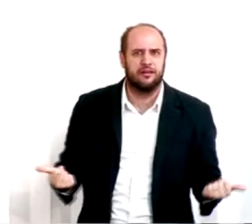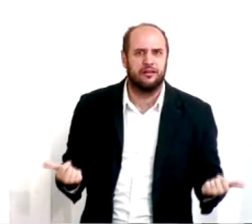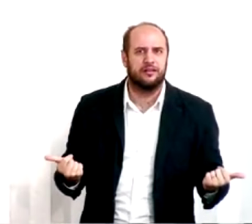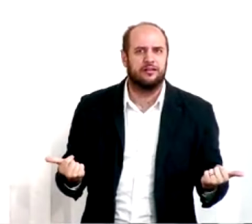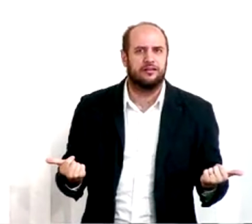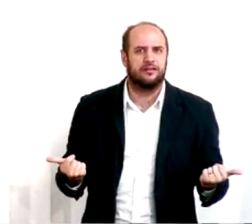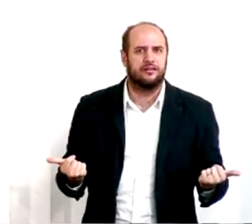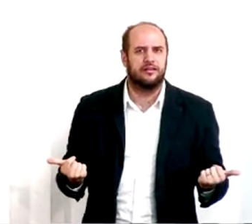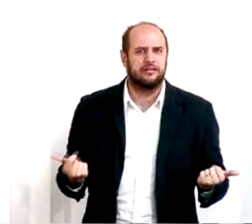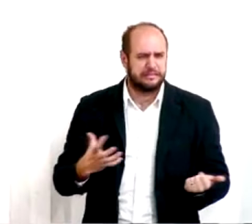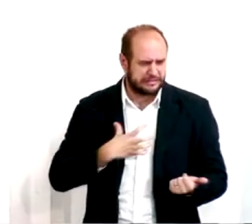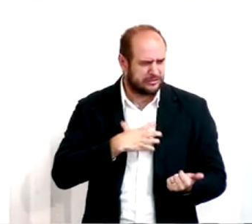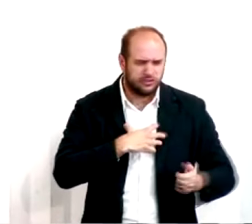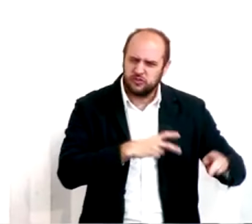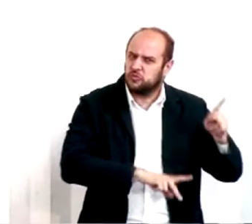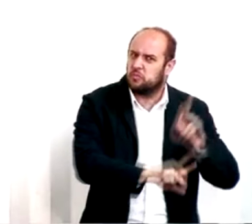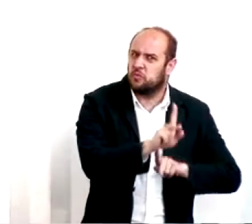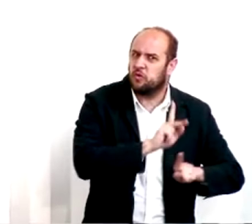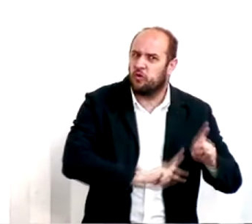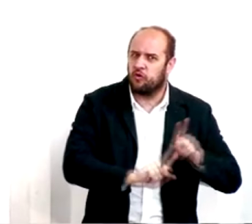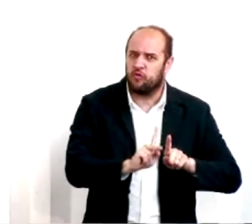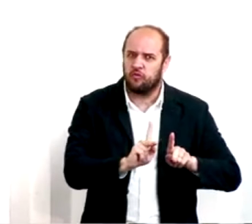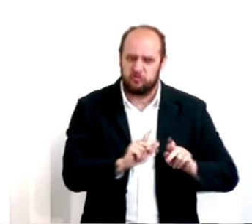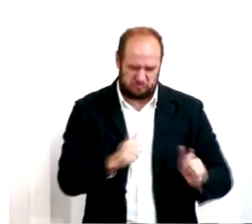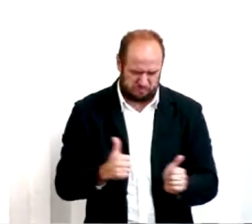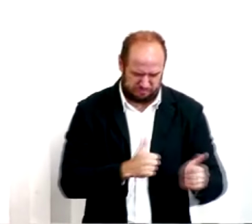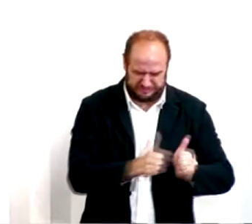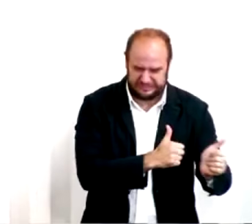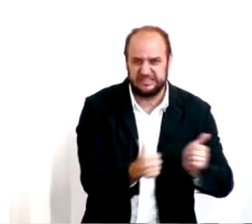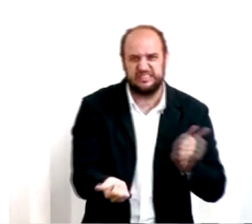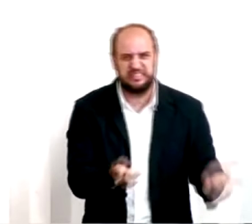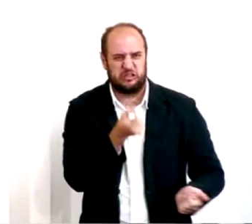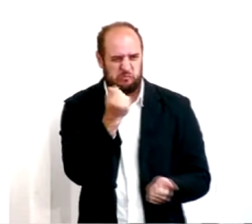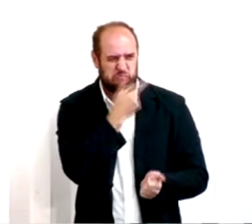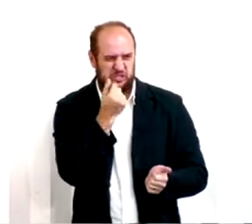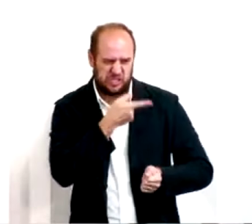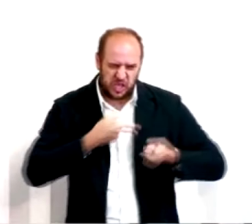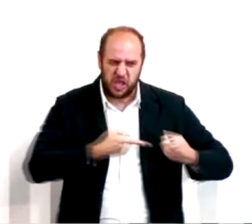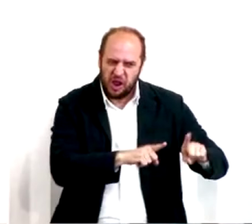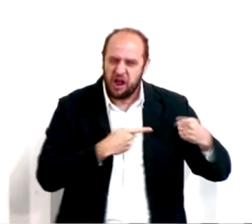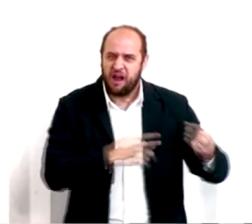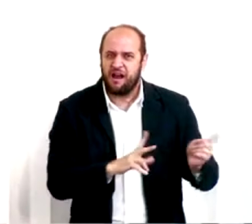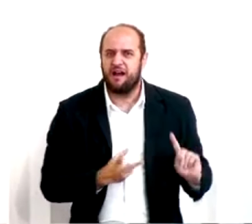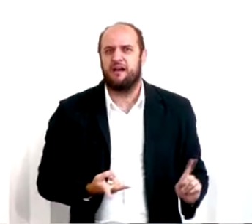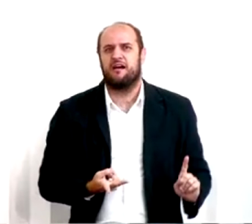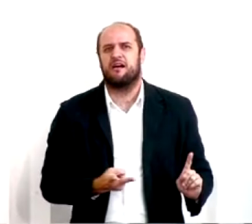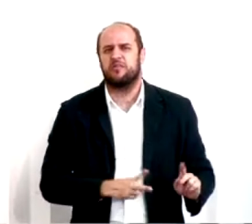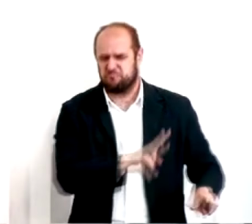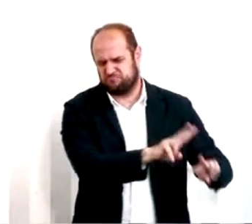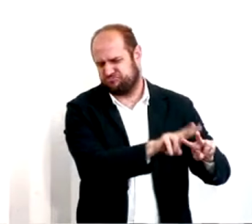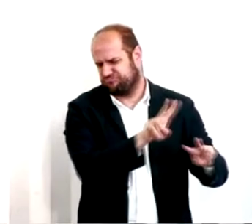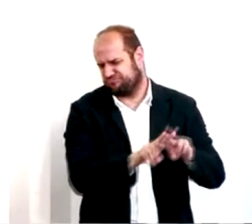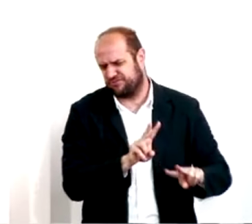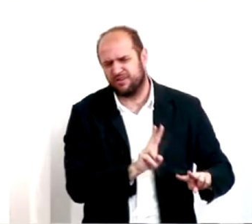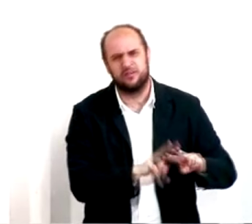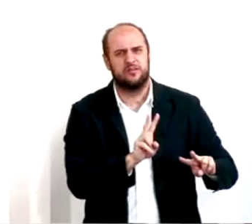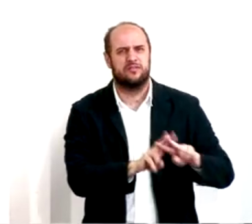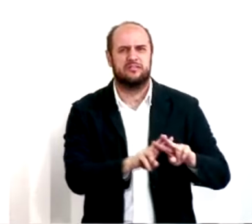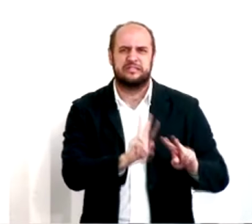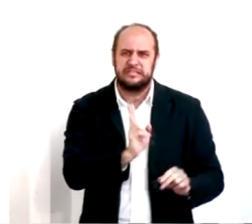isso que fazia com que aquele povo apesar de perseguido de ridicularizado de ter obras e mais obras contra se